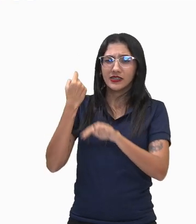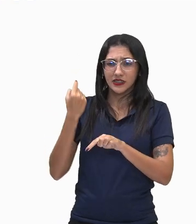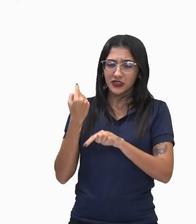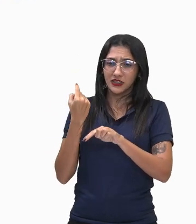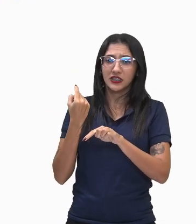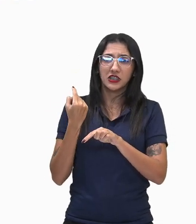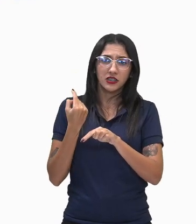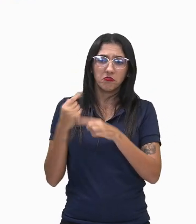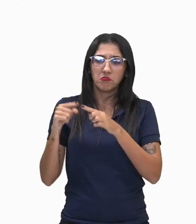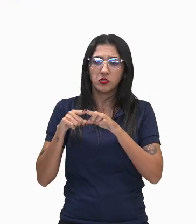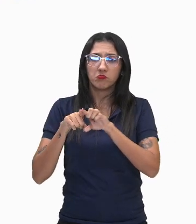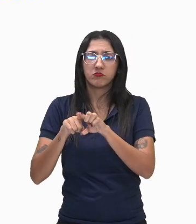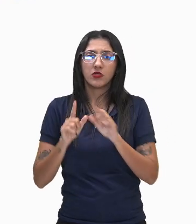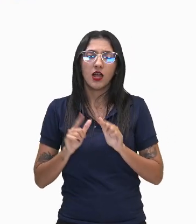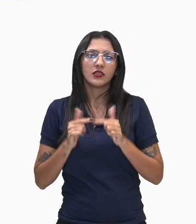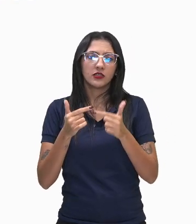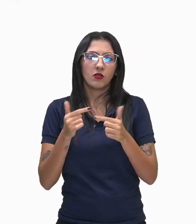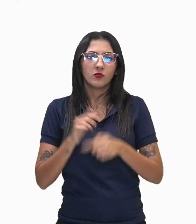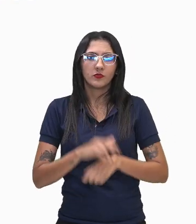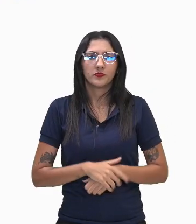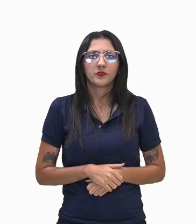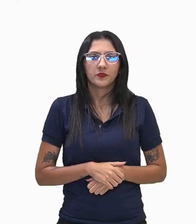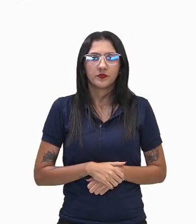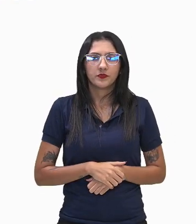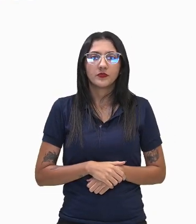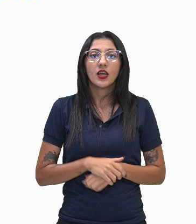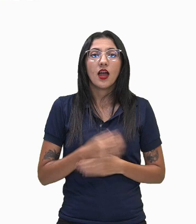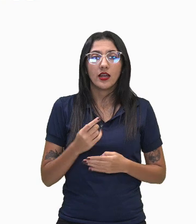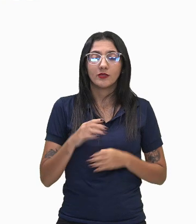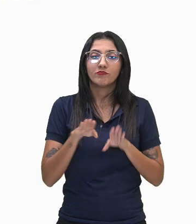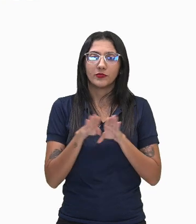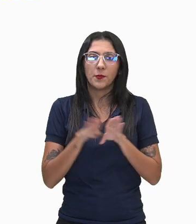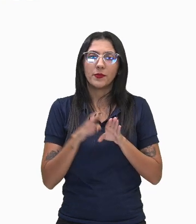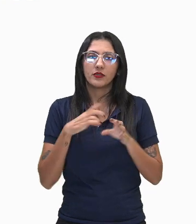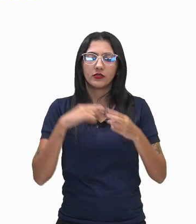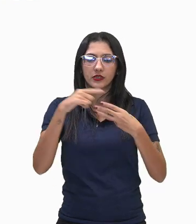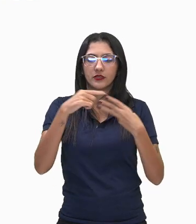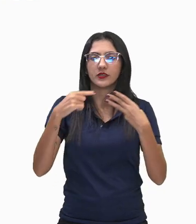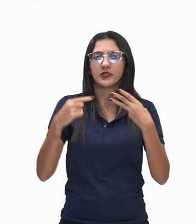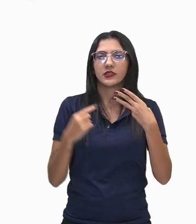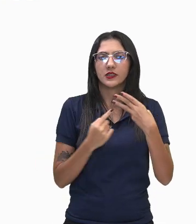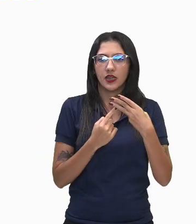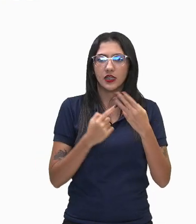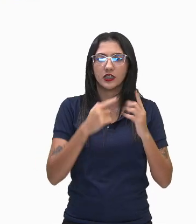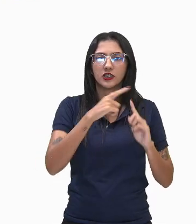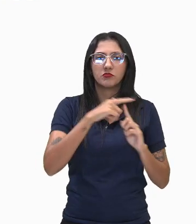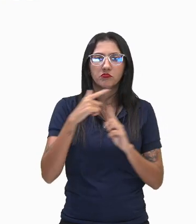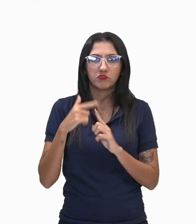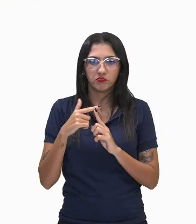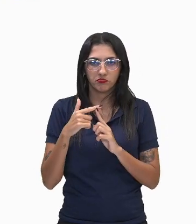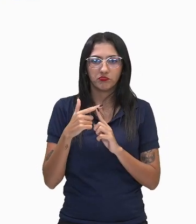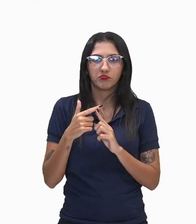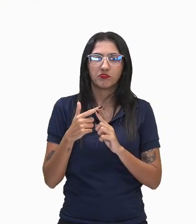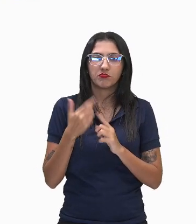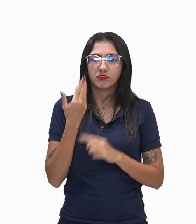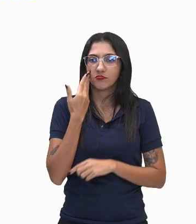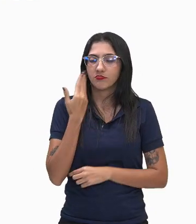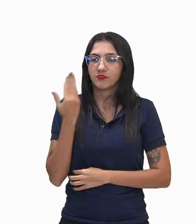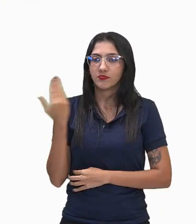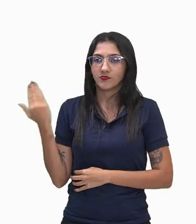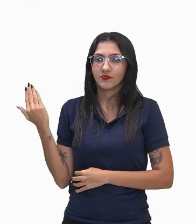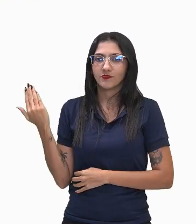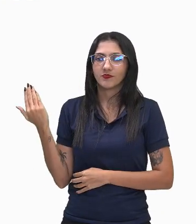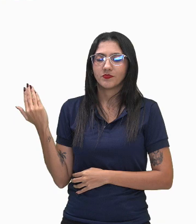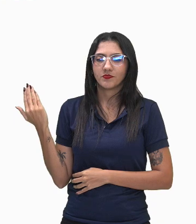já passaram. Assim, existem três tipos: o pretérito perfeito, o pretérito imperfeito e o